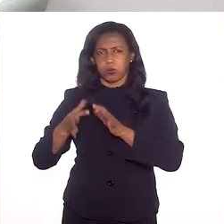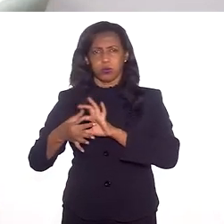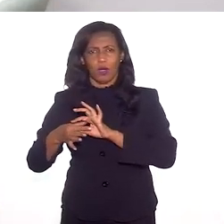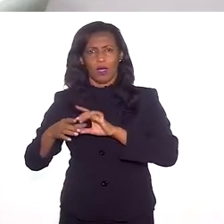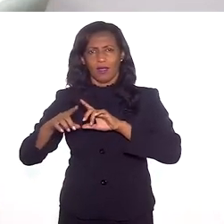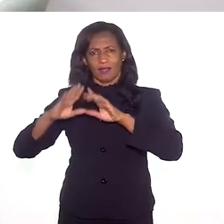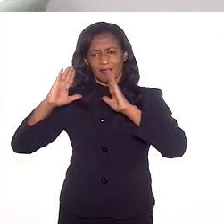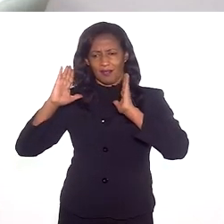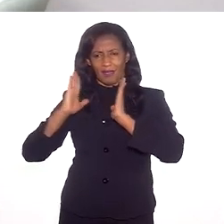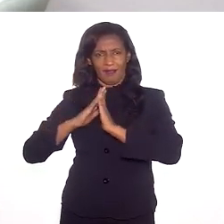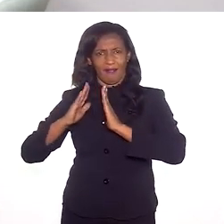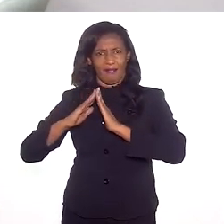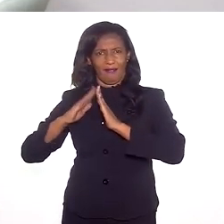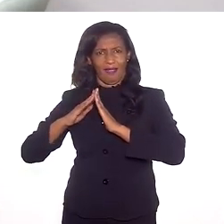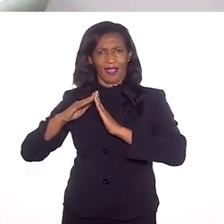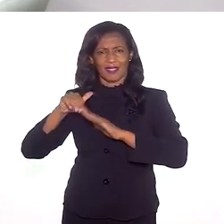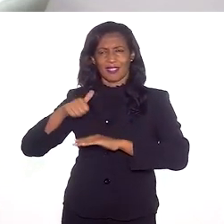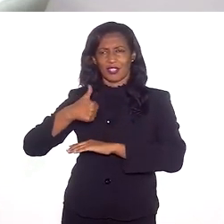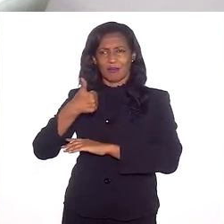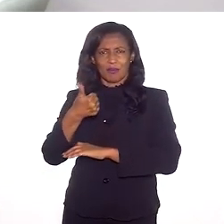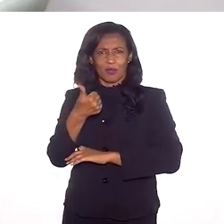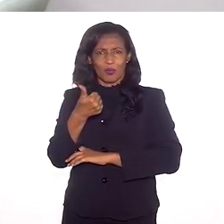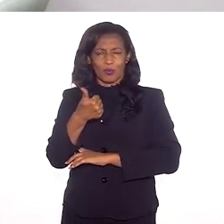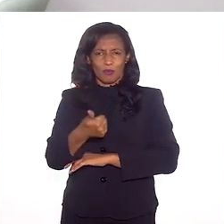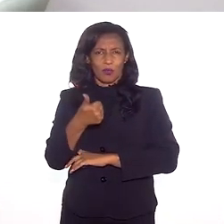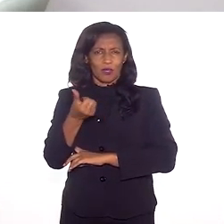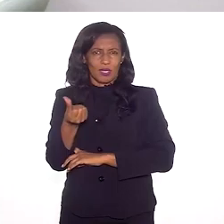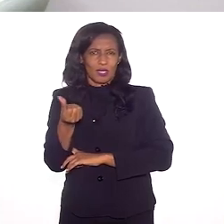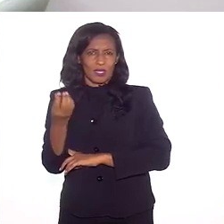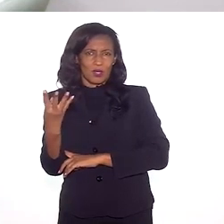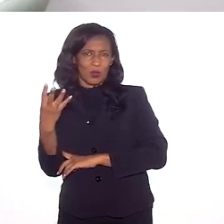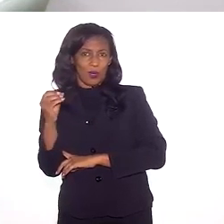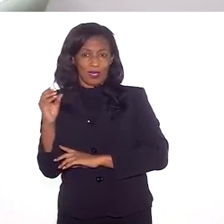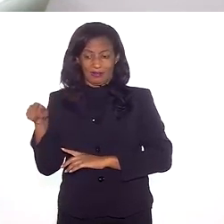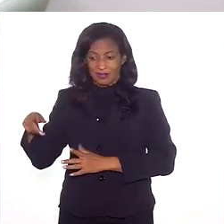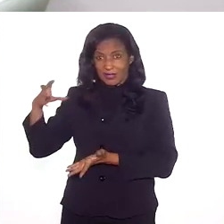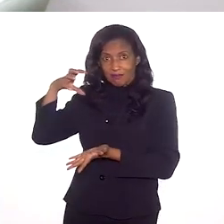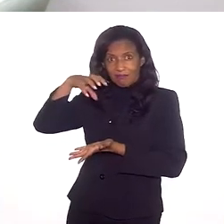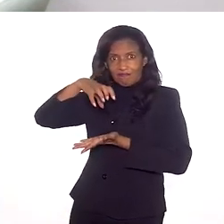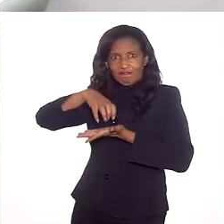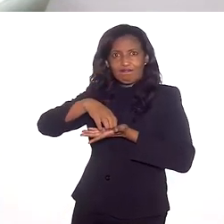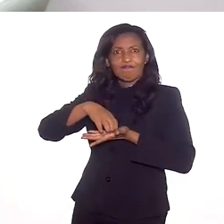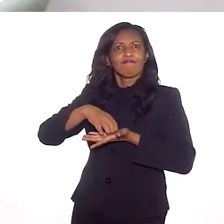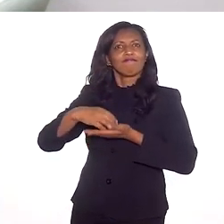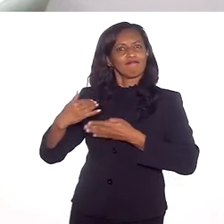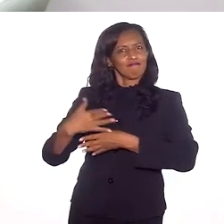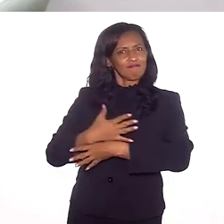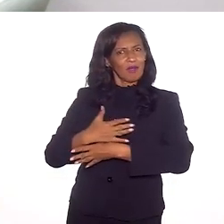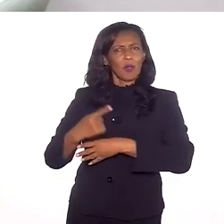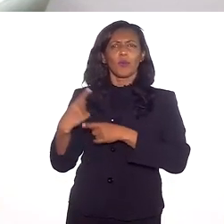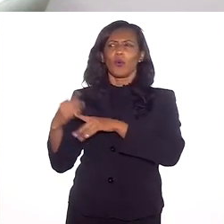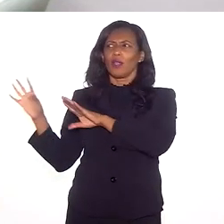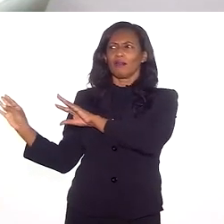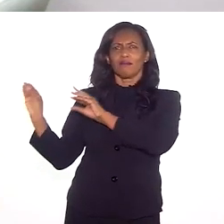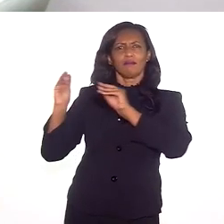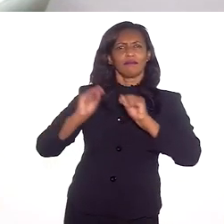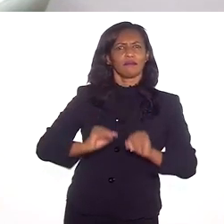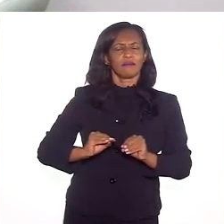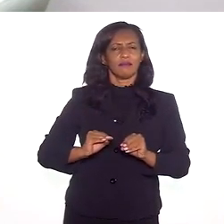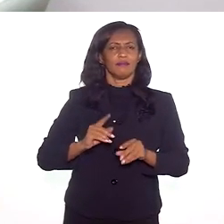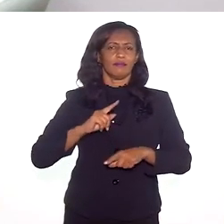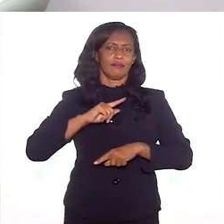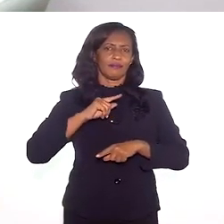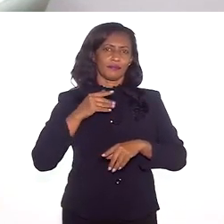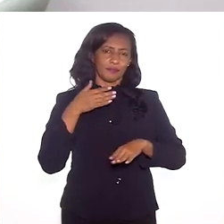da Casa de Câmara e Cadeia em 1640 aqui, né, no centro da cidade, por que veio para cá, e